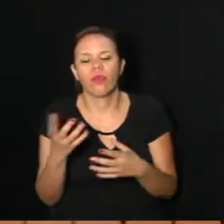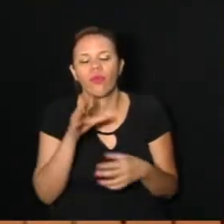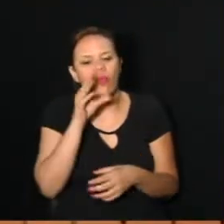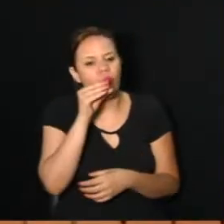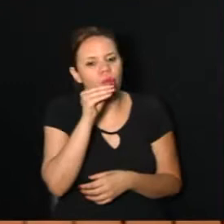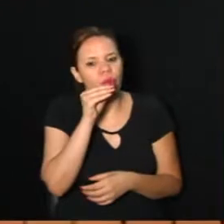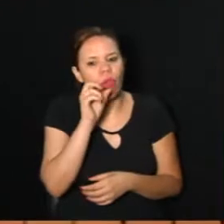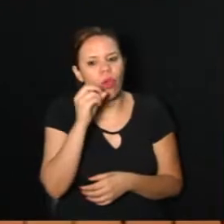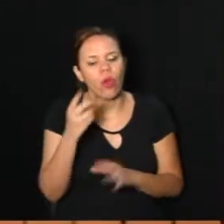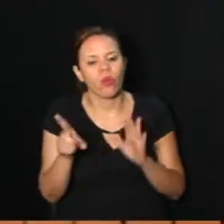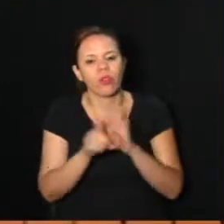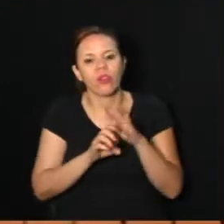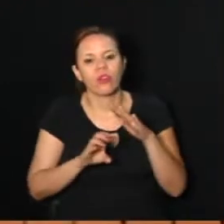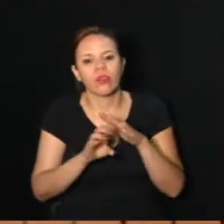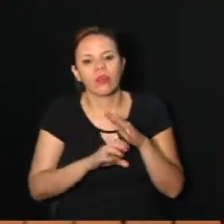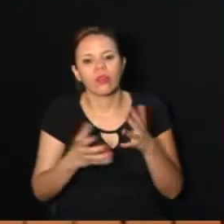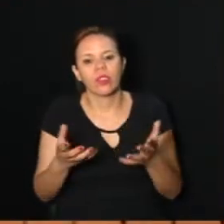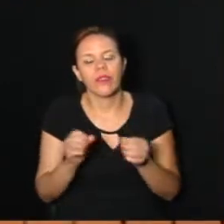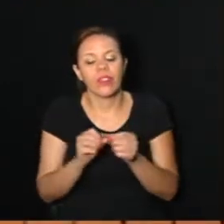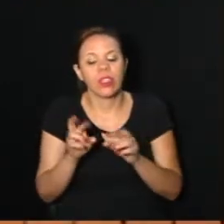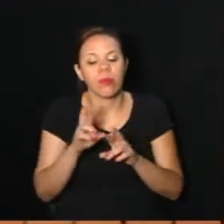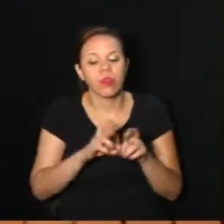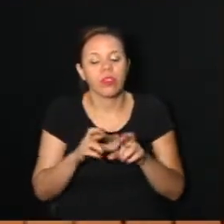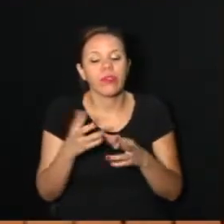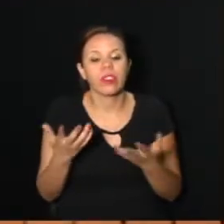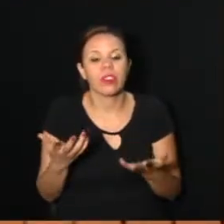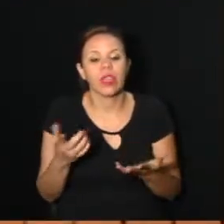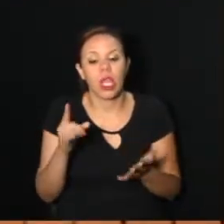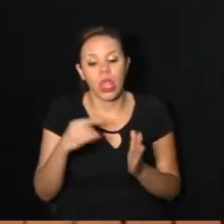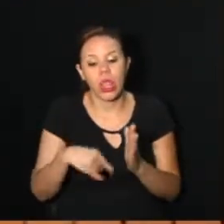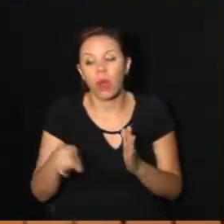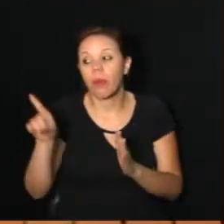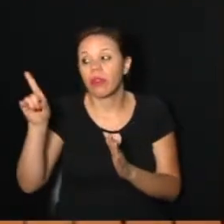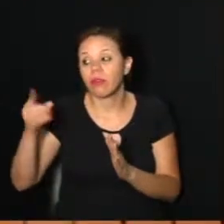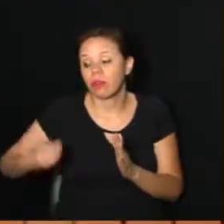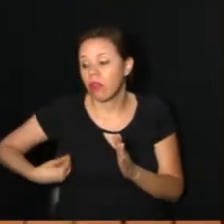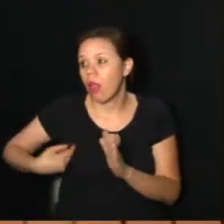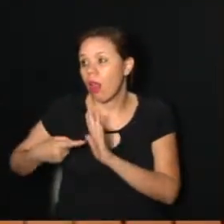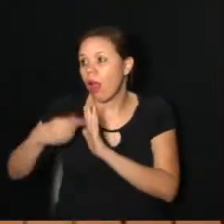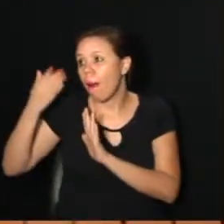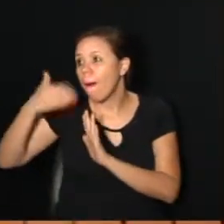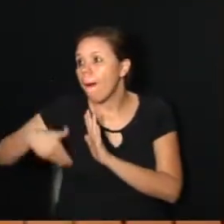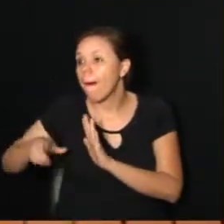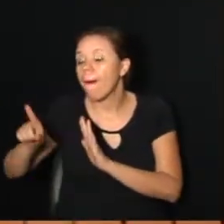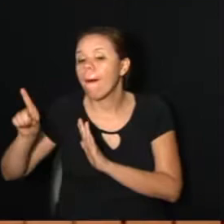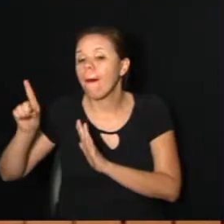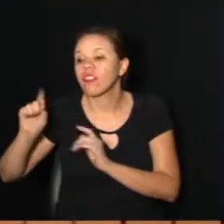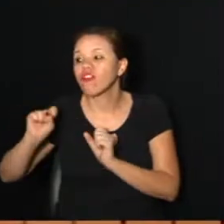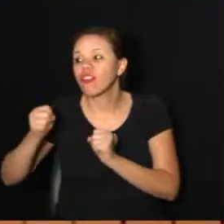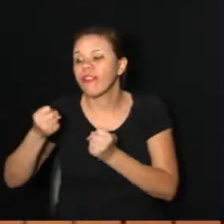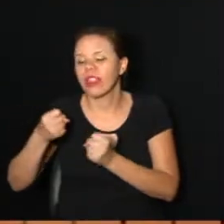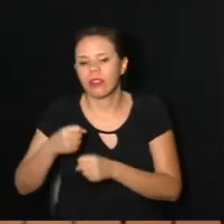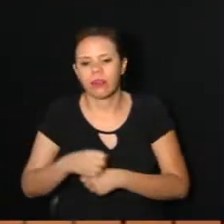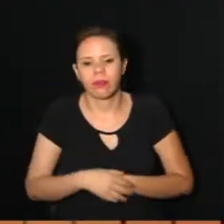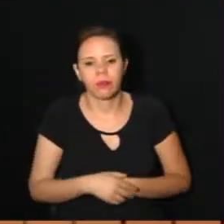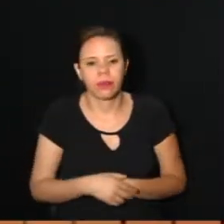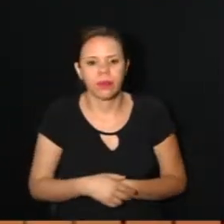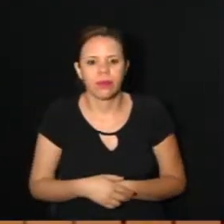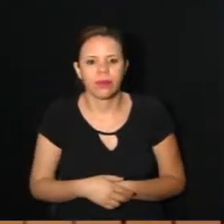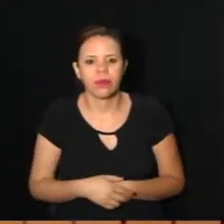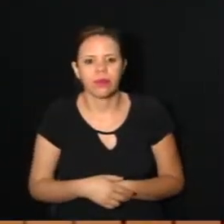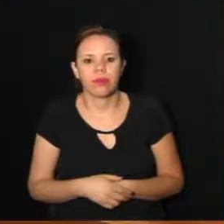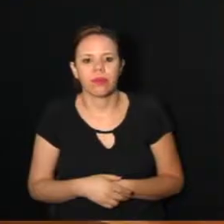ou o proprietário quiser fazer uma observação, dizendo assim, não, esse documento está lá. Algo assim, né? Que ele já se defenda. Está aqui, ó. Muito bom, eu vou te dar um